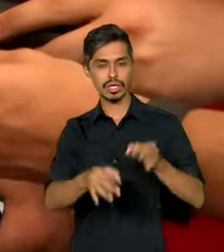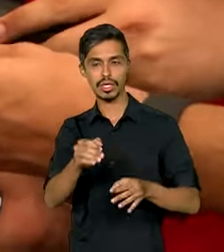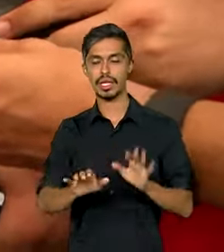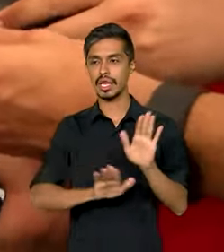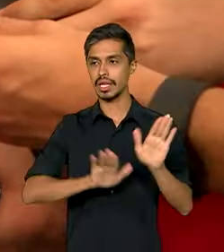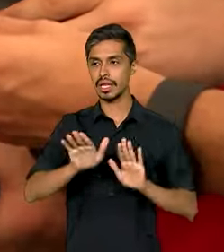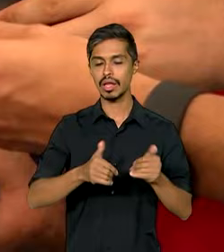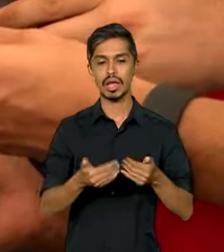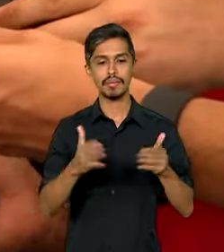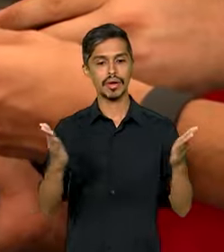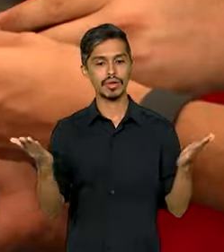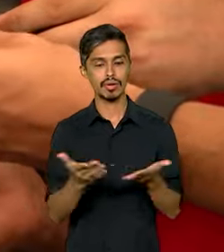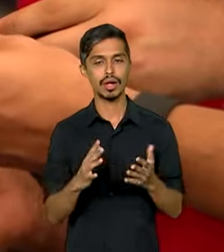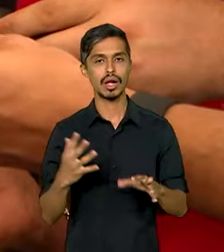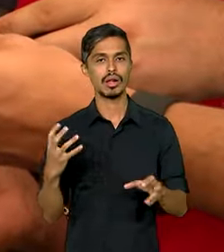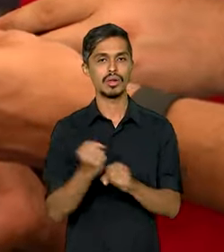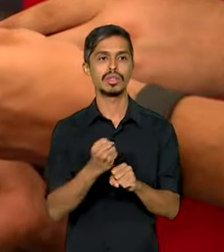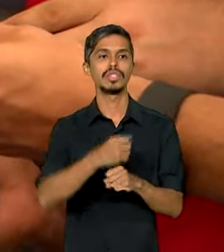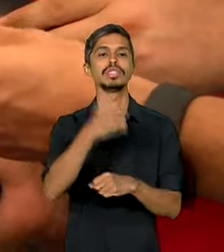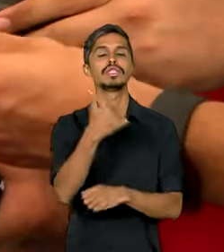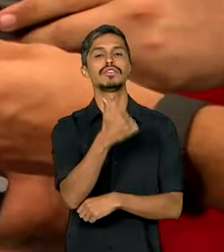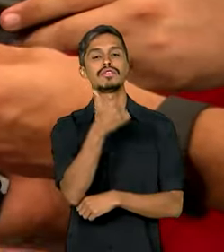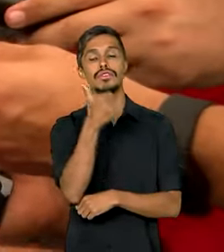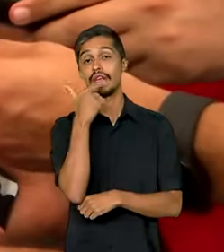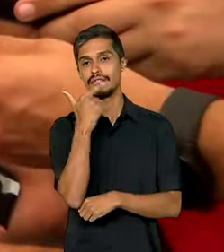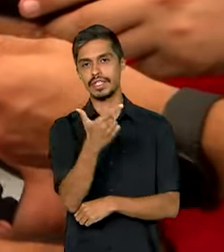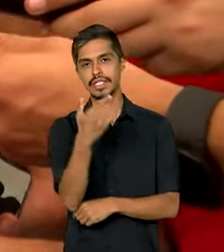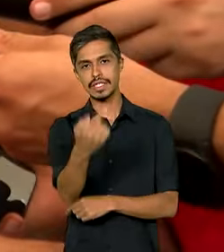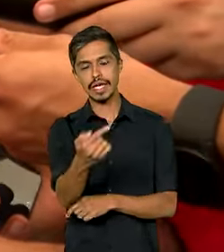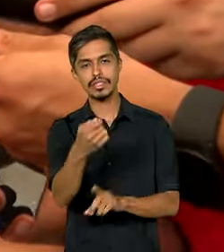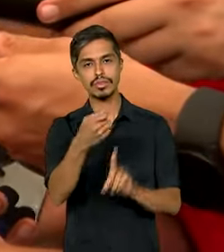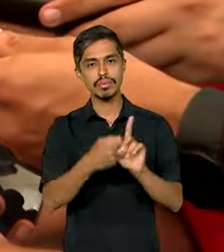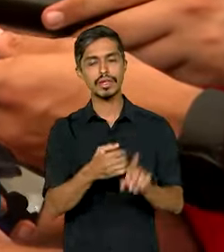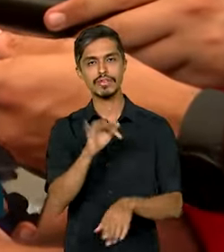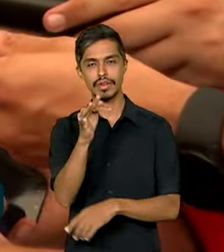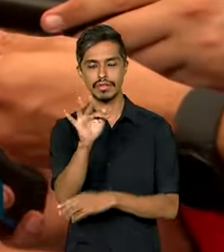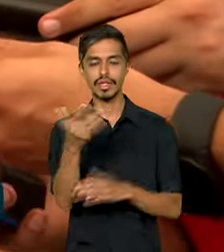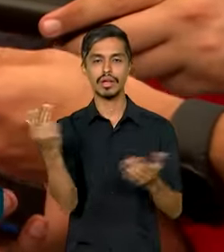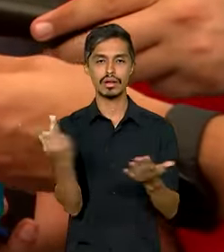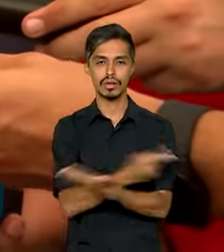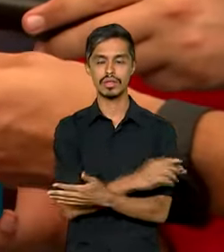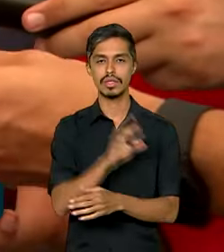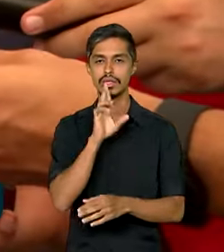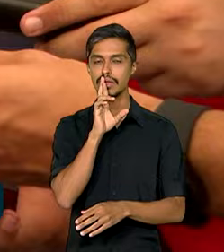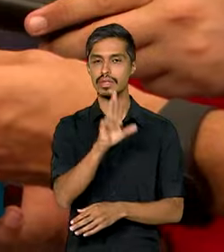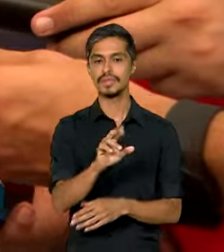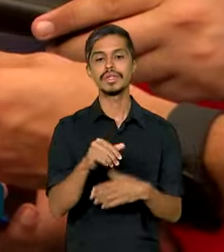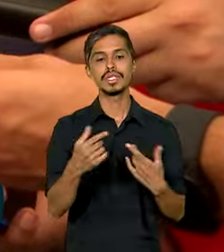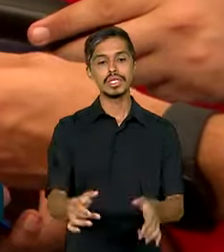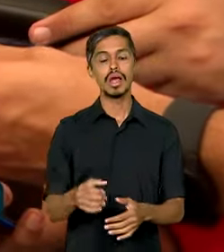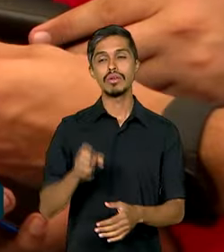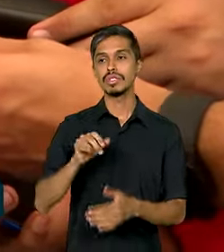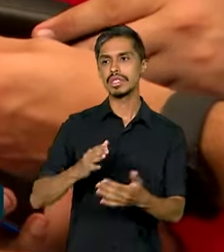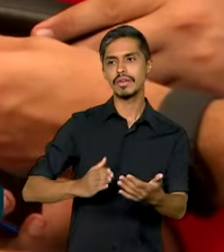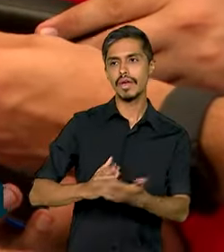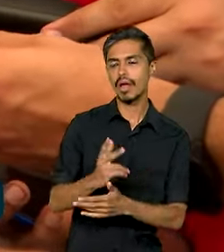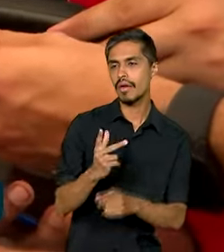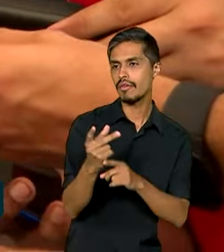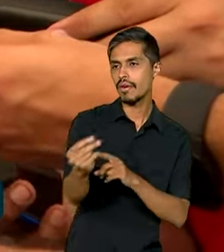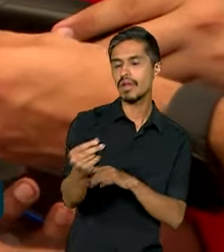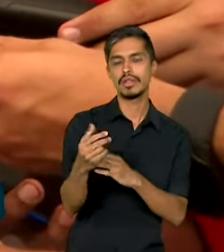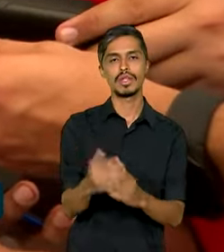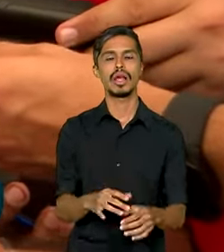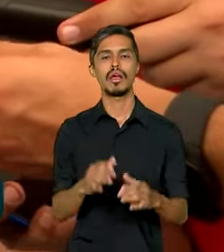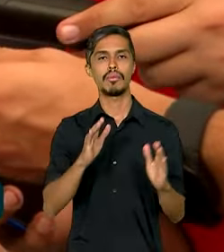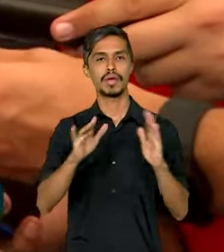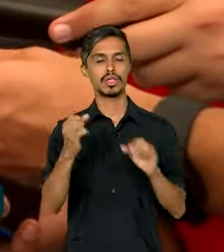resultado o certame vai ser no dia 27 de fevereiro né acertando as empresas que ganharam a licitação o Prazo